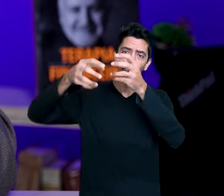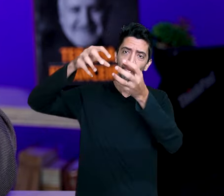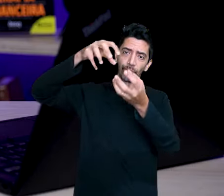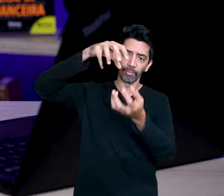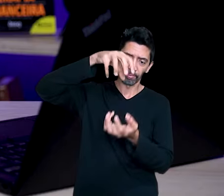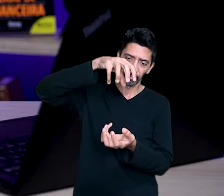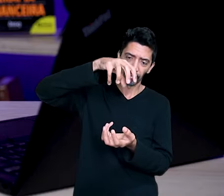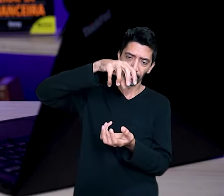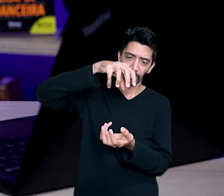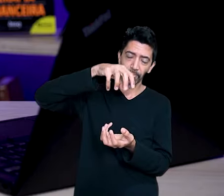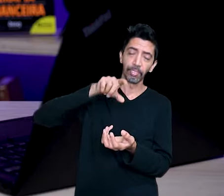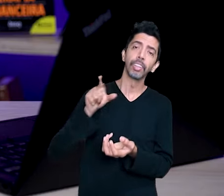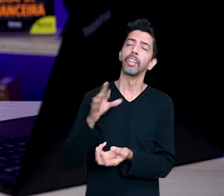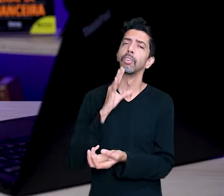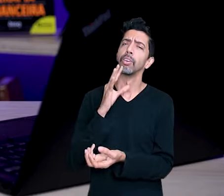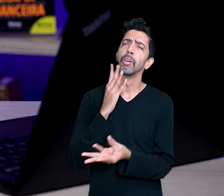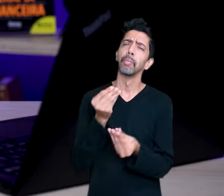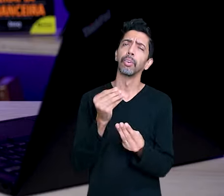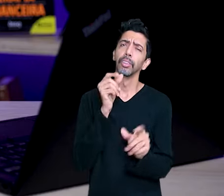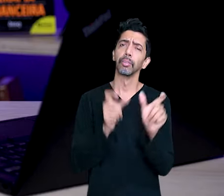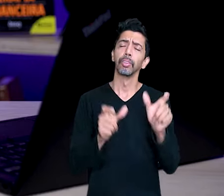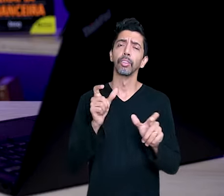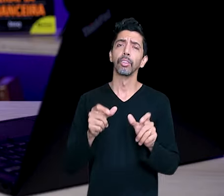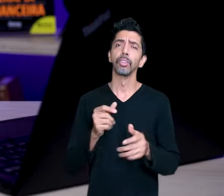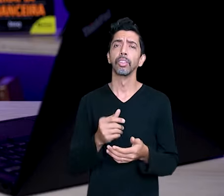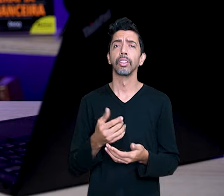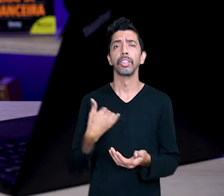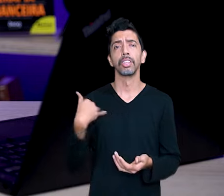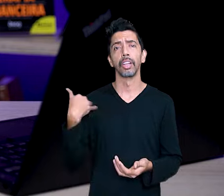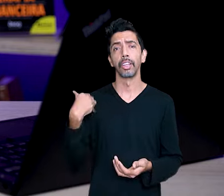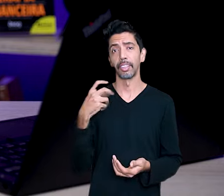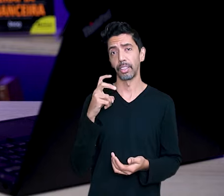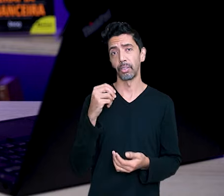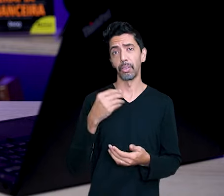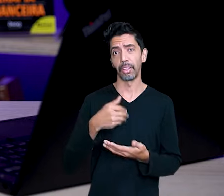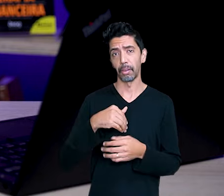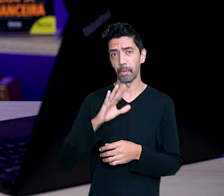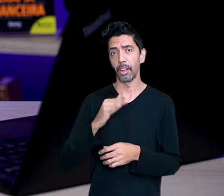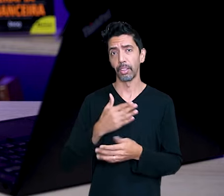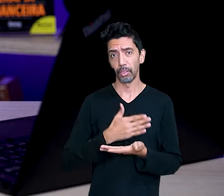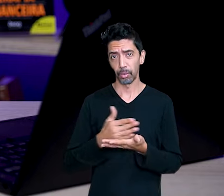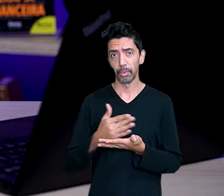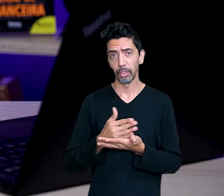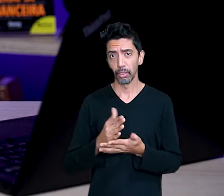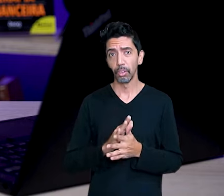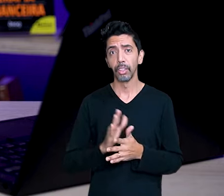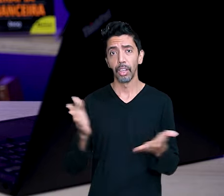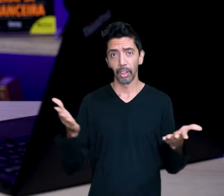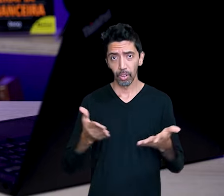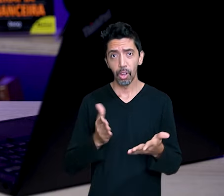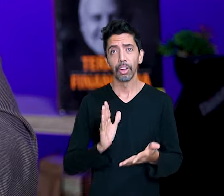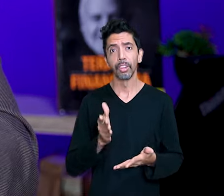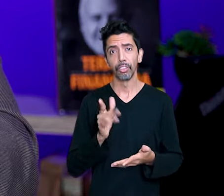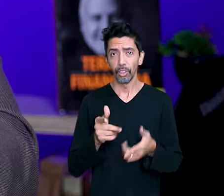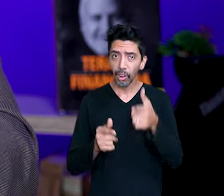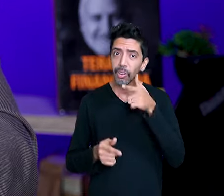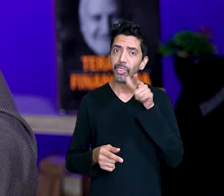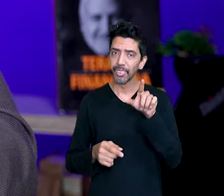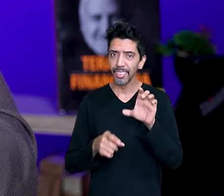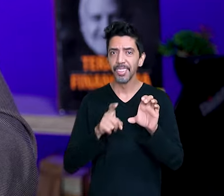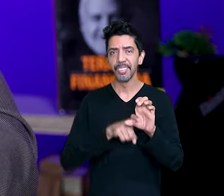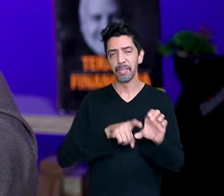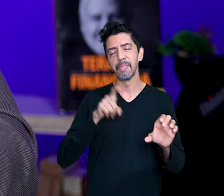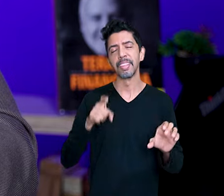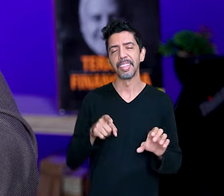mais e já alcançaram a sua independência financeira. Nós temos um professor, que eu não vou citar aqui o nome, ele começou